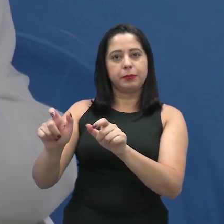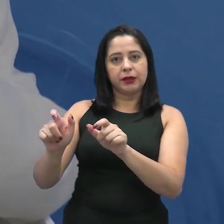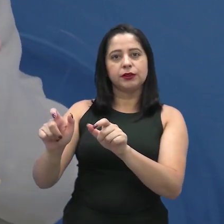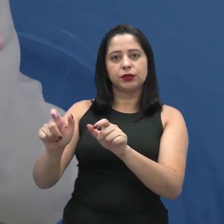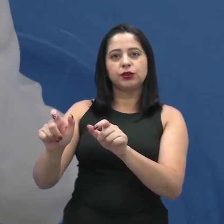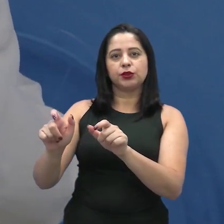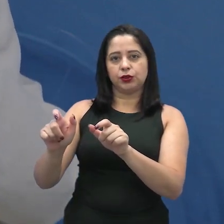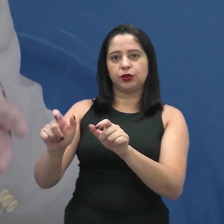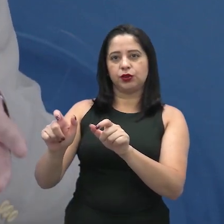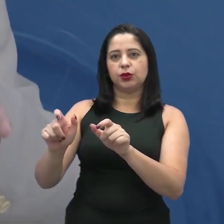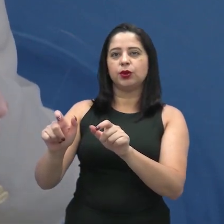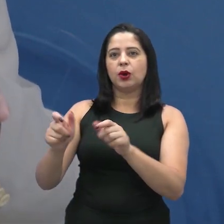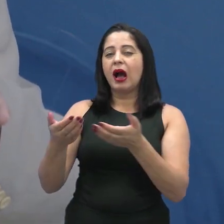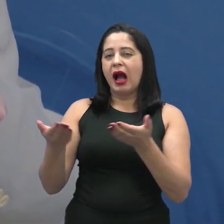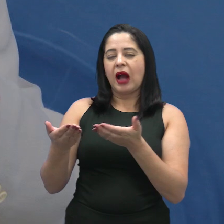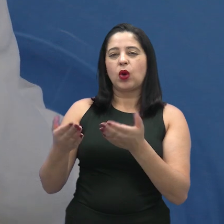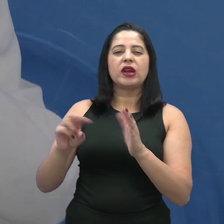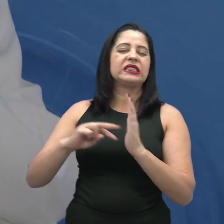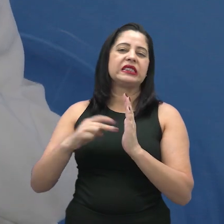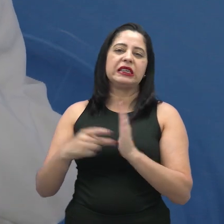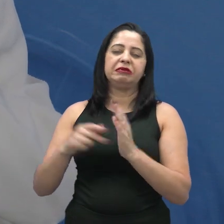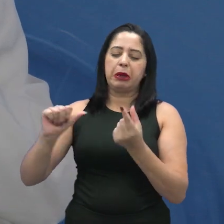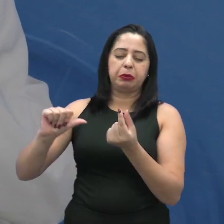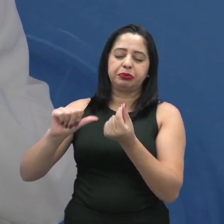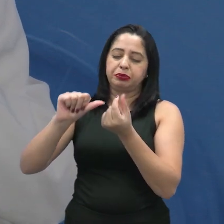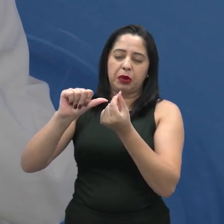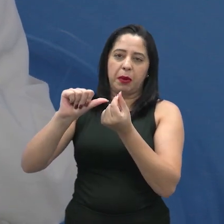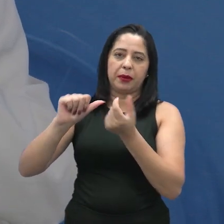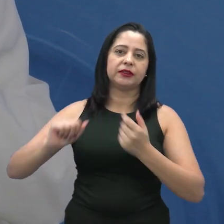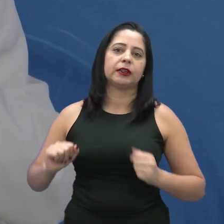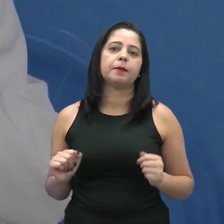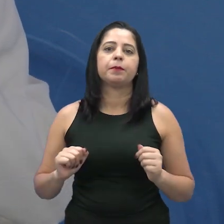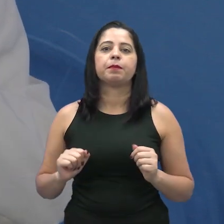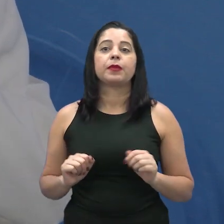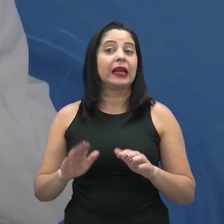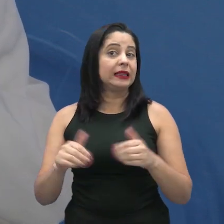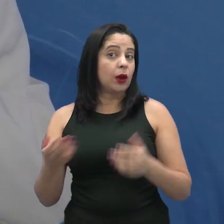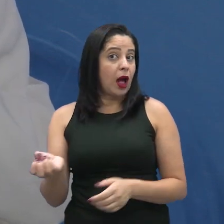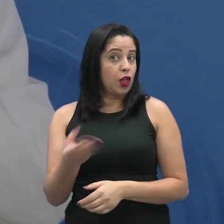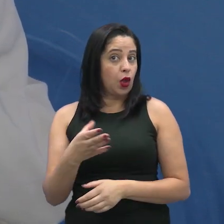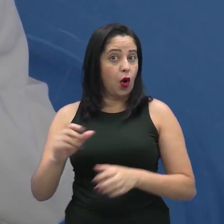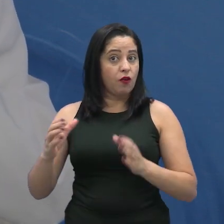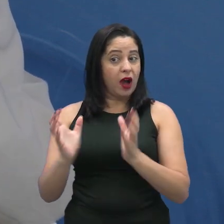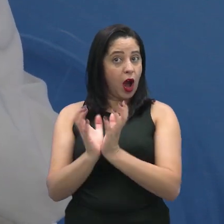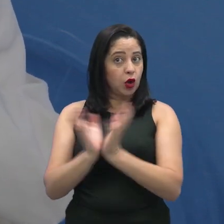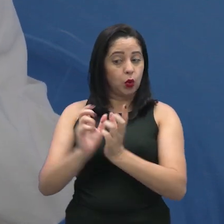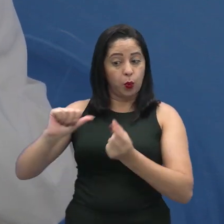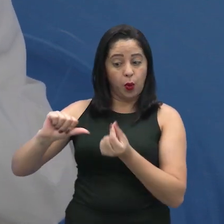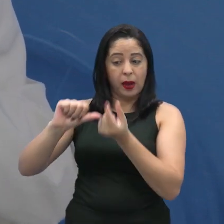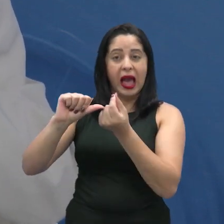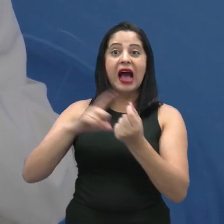anteriormente no extrato de classe média propriamente dito, né? E essa nova classe média, ela tem algumas